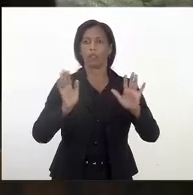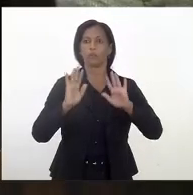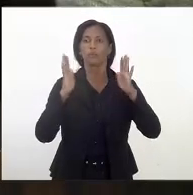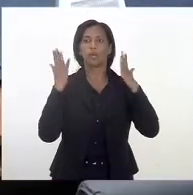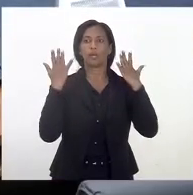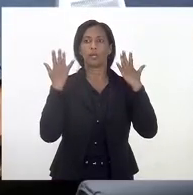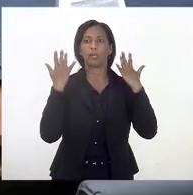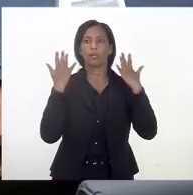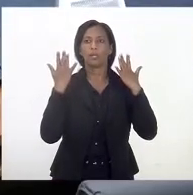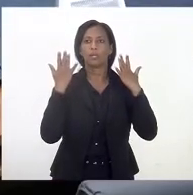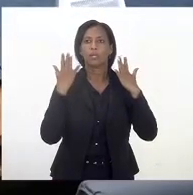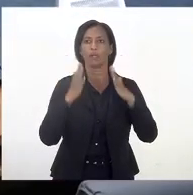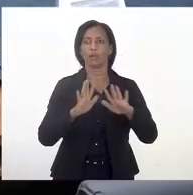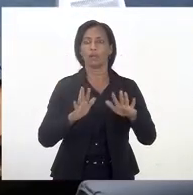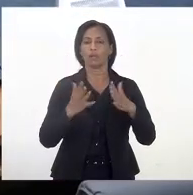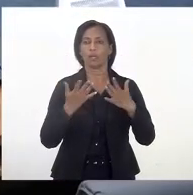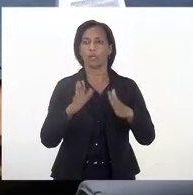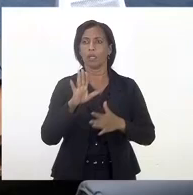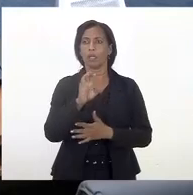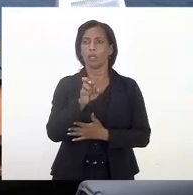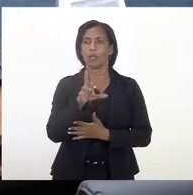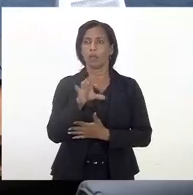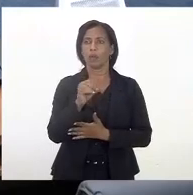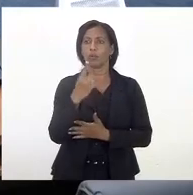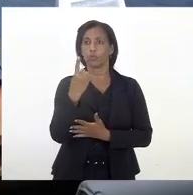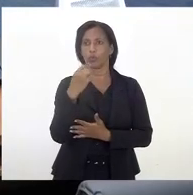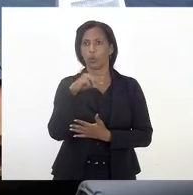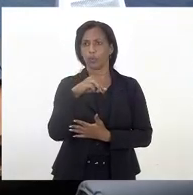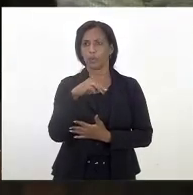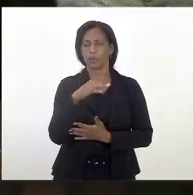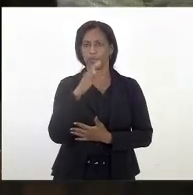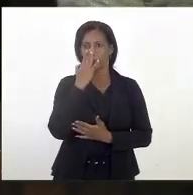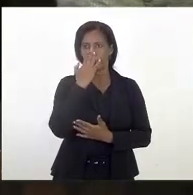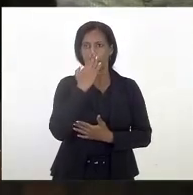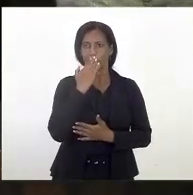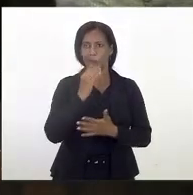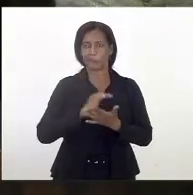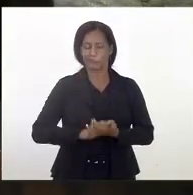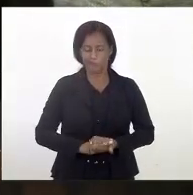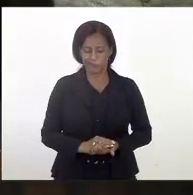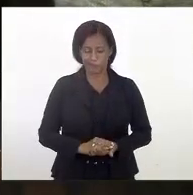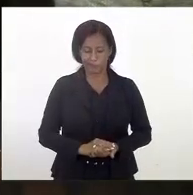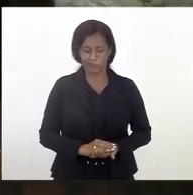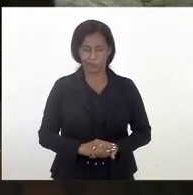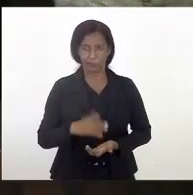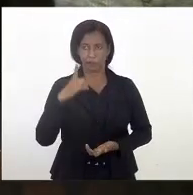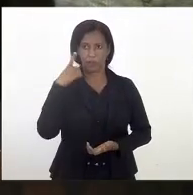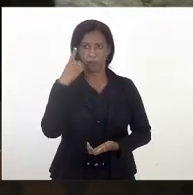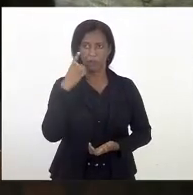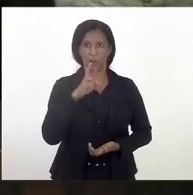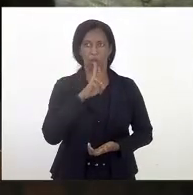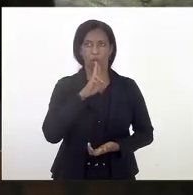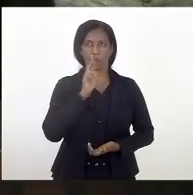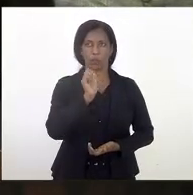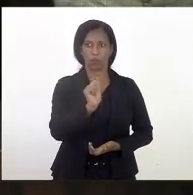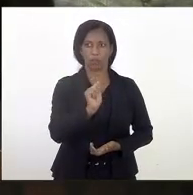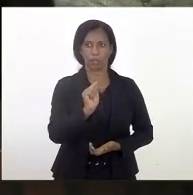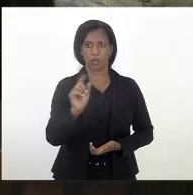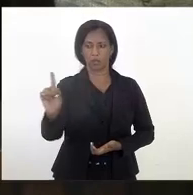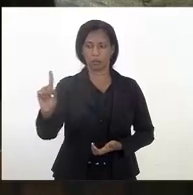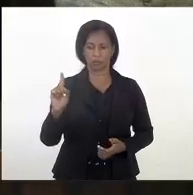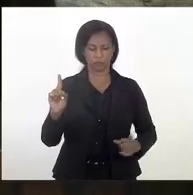a favor Rocha Deputado a dependendo de onde está em favor Deputado a Célia por favor aqui e deputado Rodrigo Amorim por favor